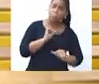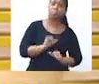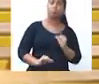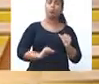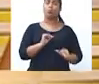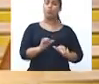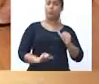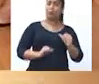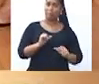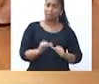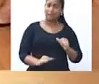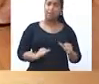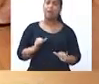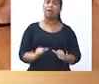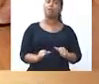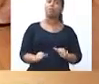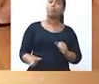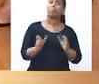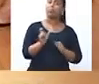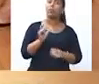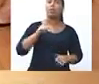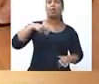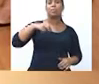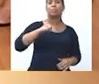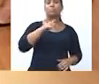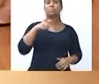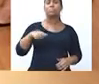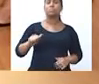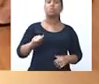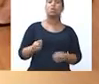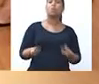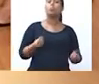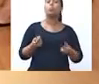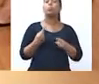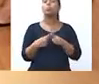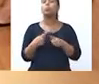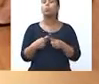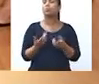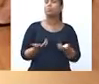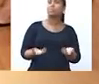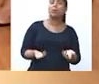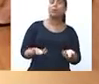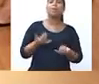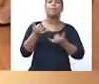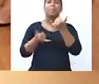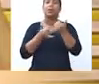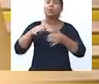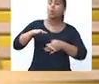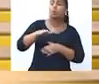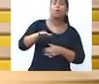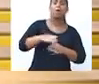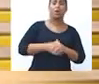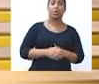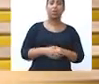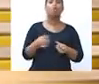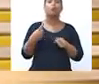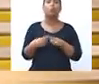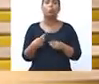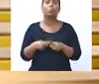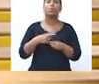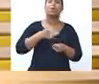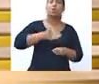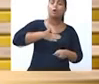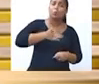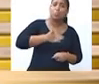primeira palavrinha, que foi a naturalização, né, que a gente virar e falar, epa, peraí, por que eu não posso brincar com carrinho? Por que eu não posso gostar